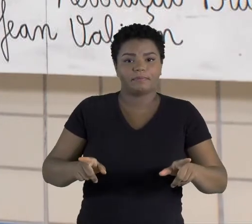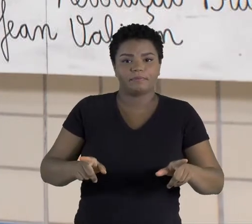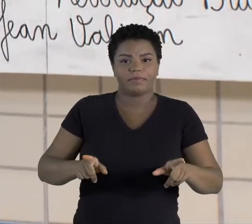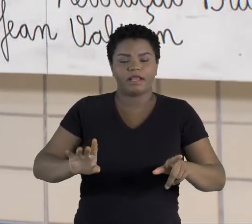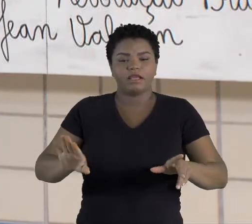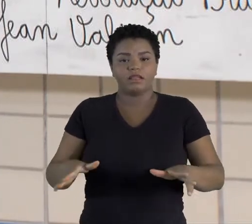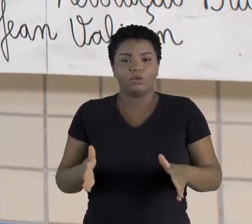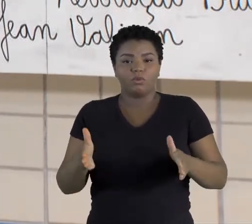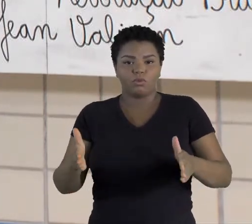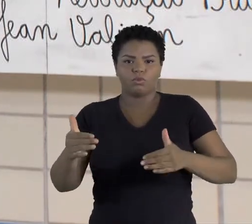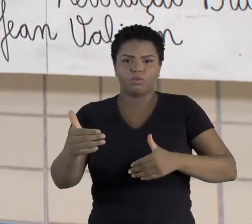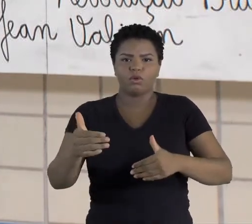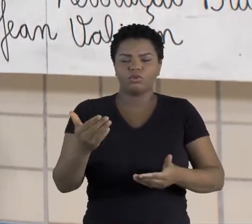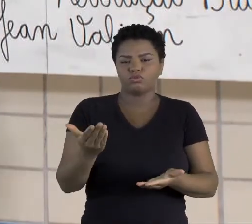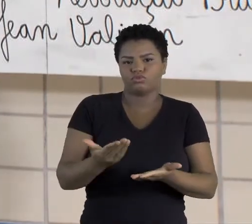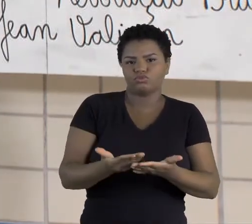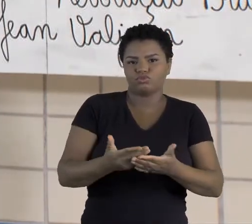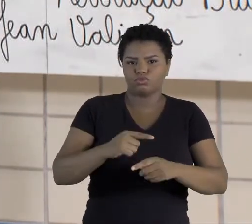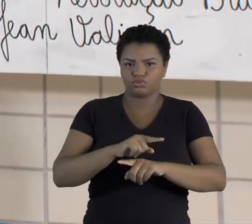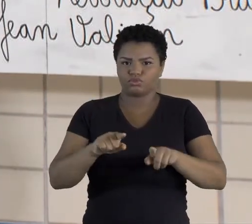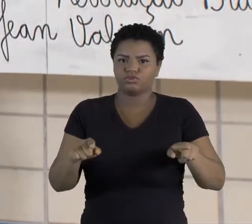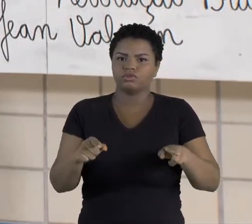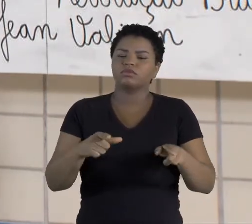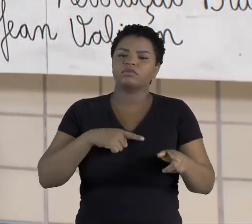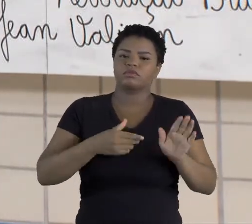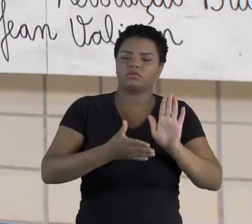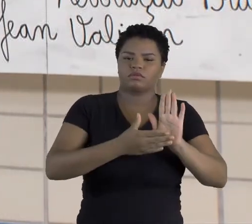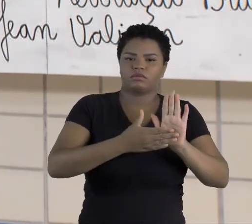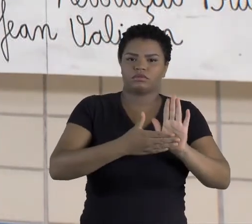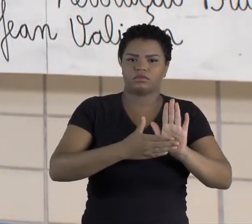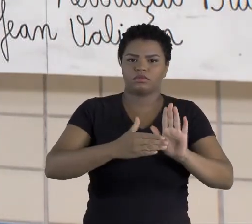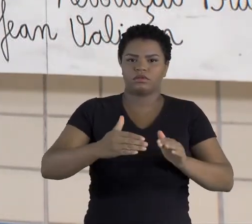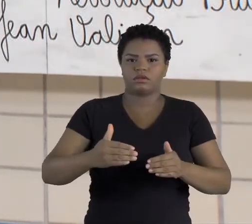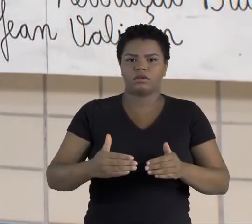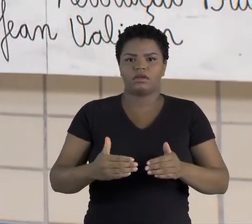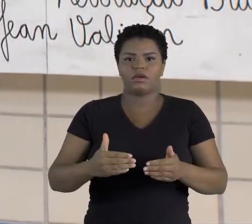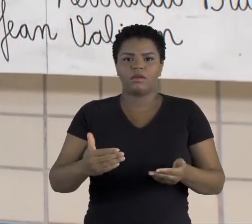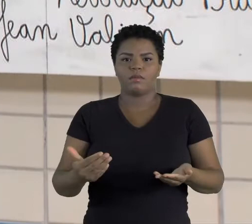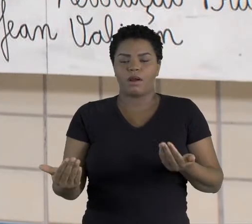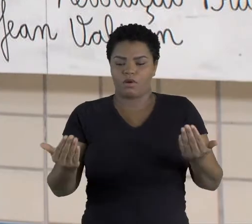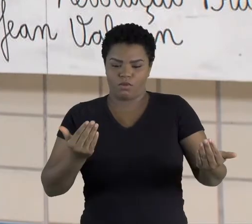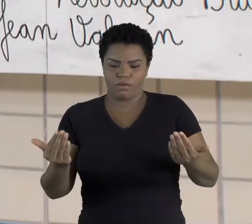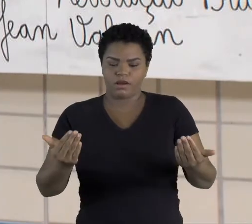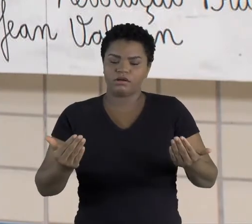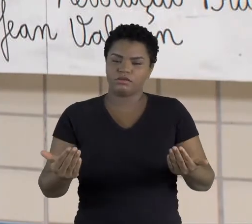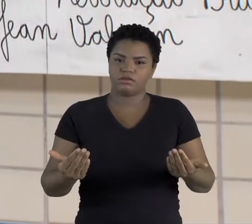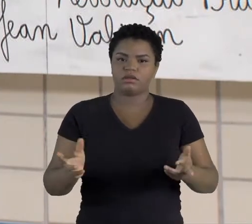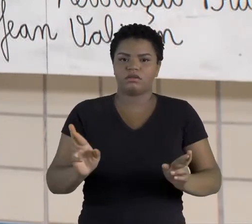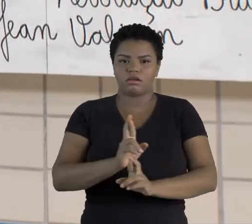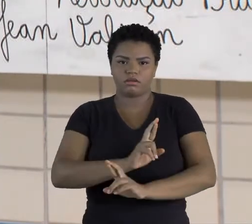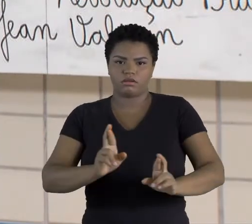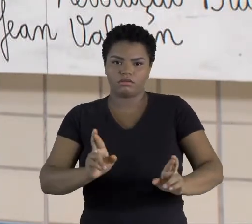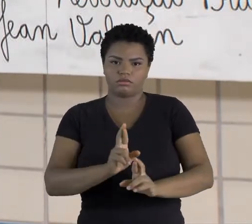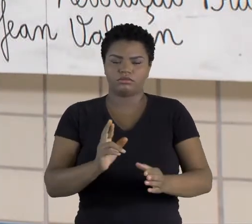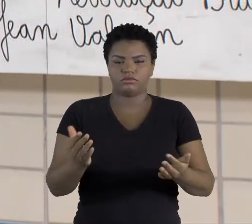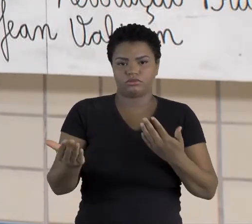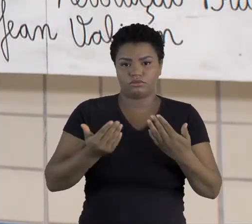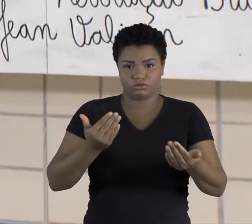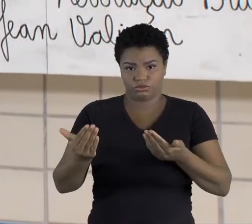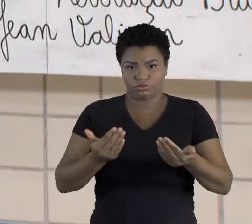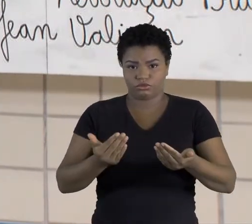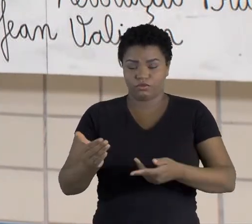de vocês, tem uma proposta a partir dessa comparação, dessa relação de diálogo